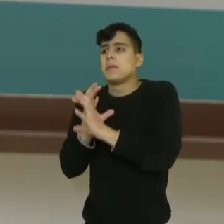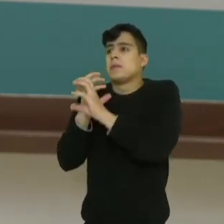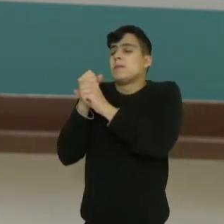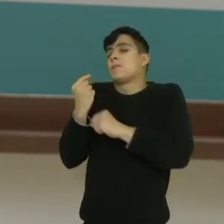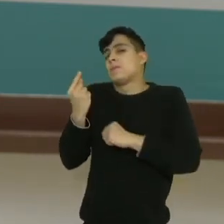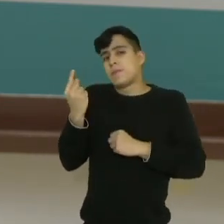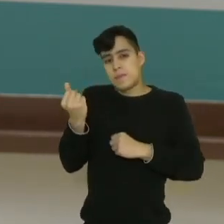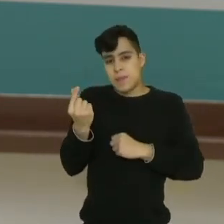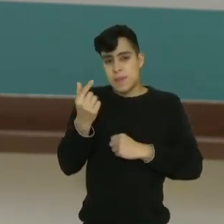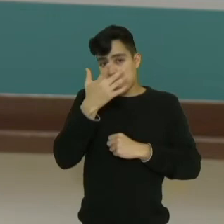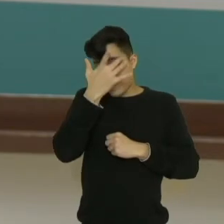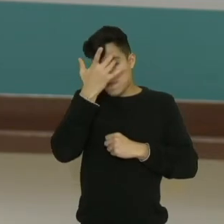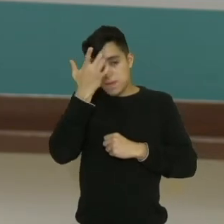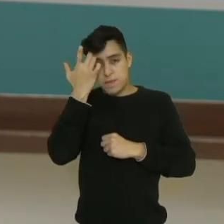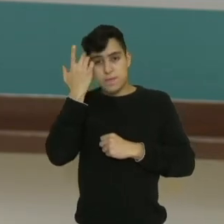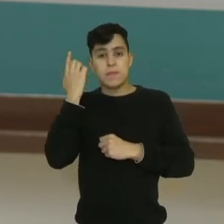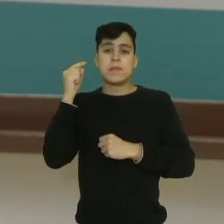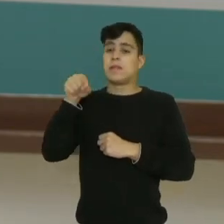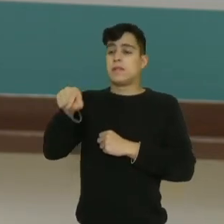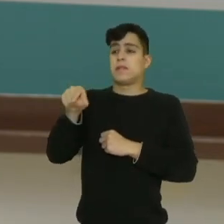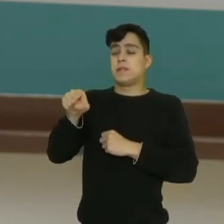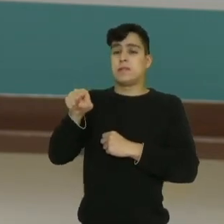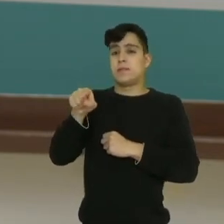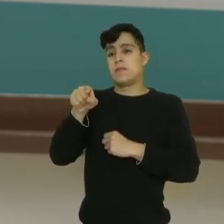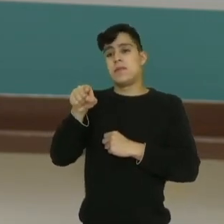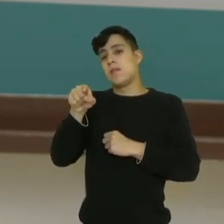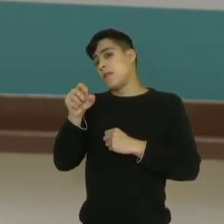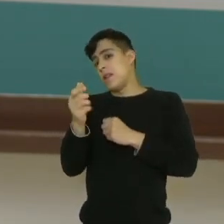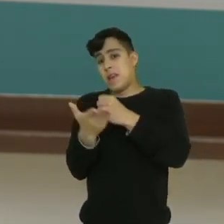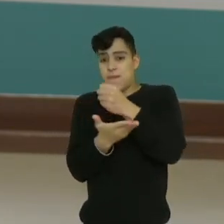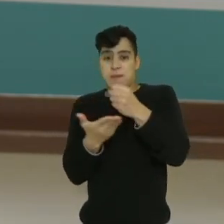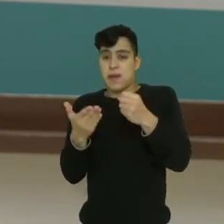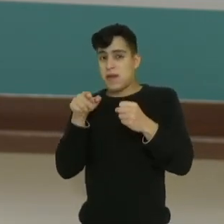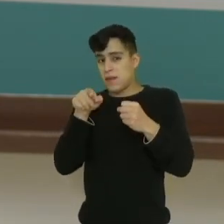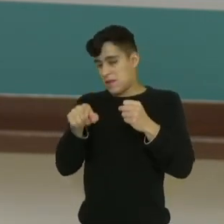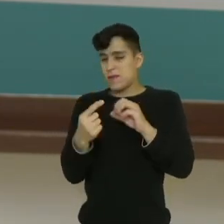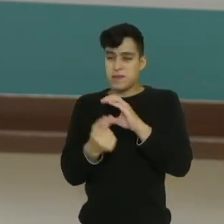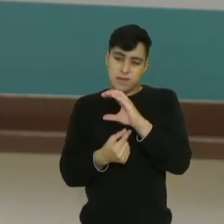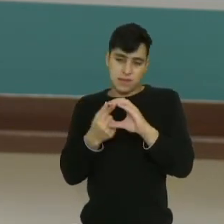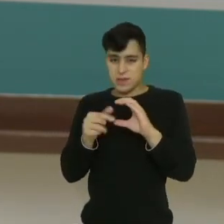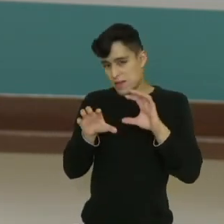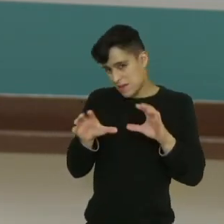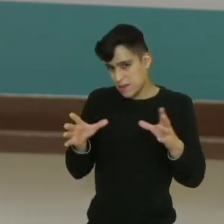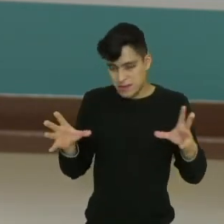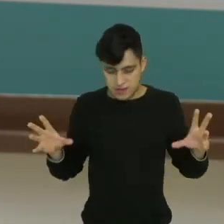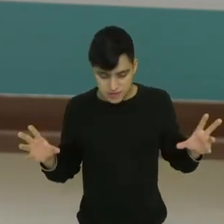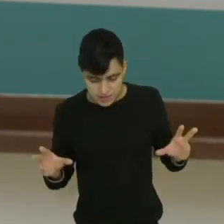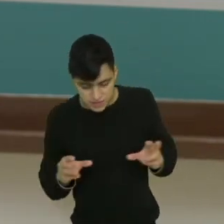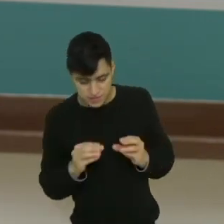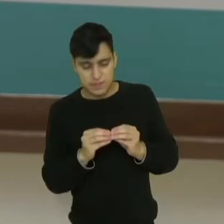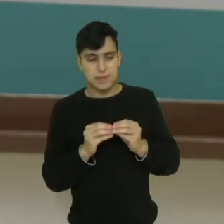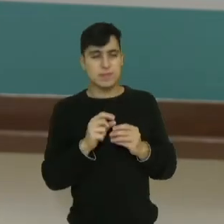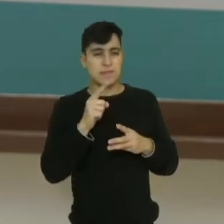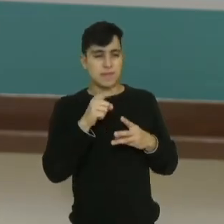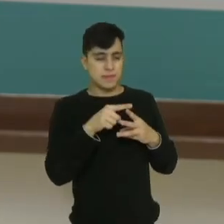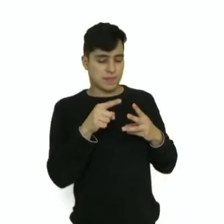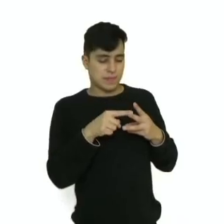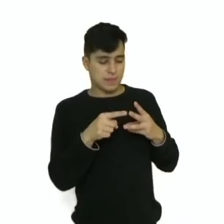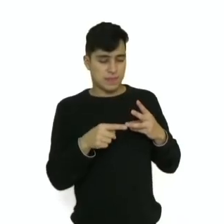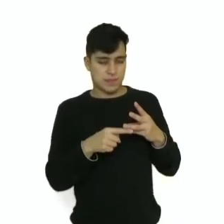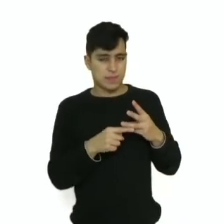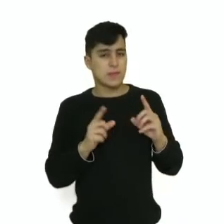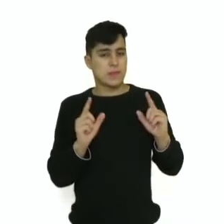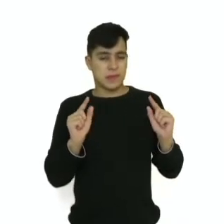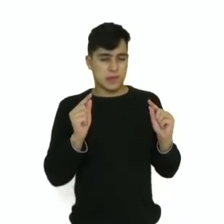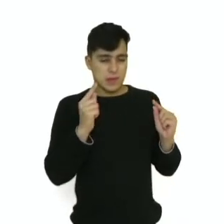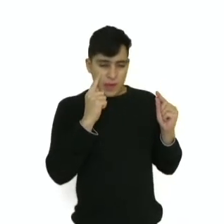capital. E é literalmente um dos primórdios do capitalismo. Dessa maneira, fechamos aqui as 3 etapas, onde